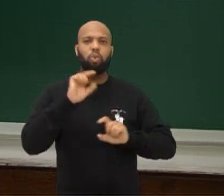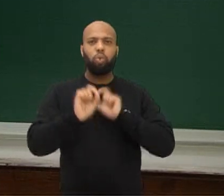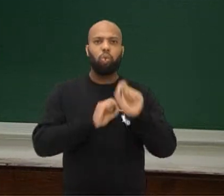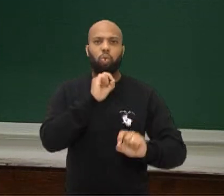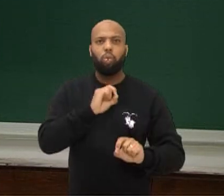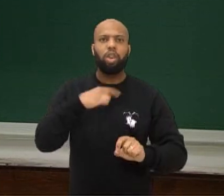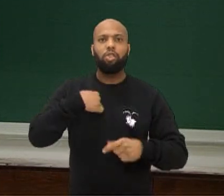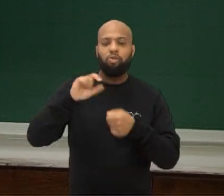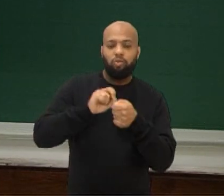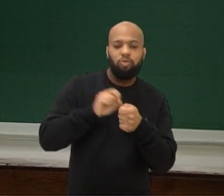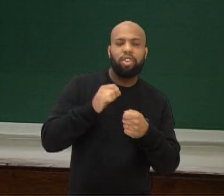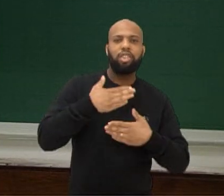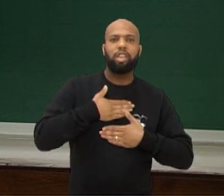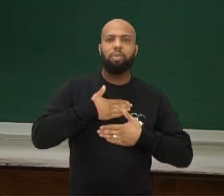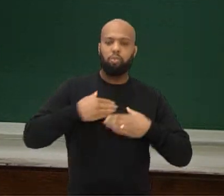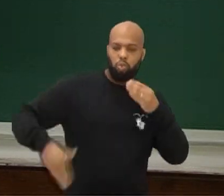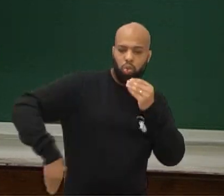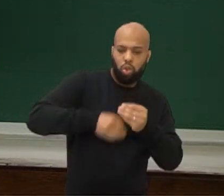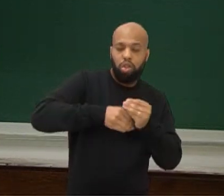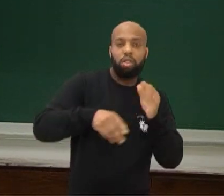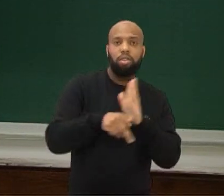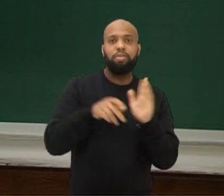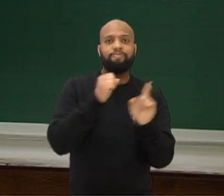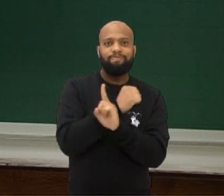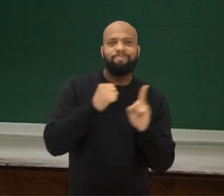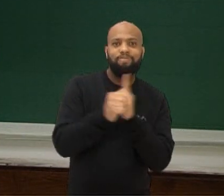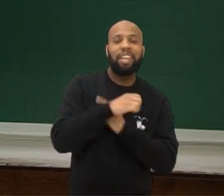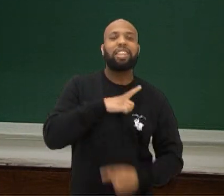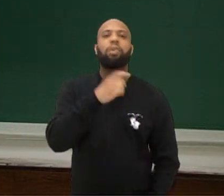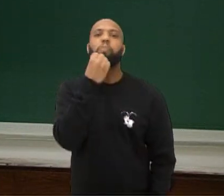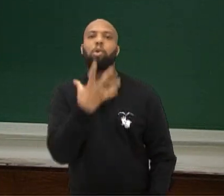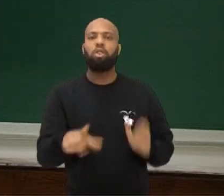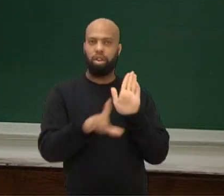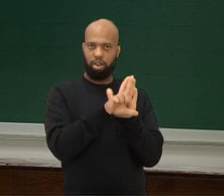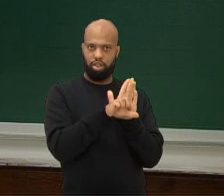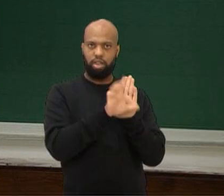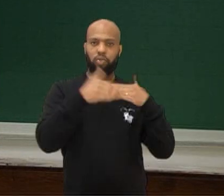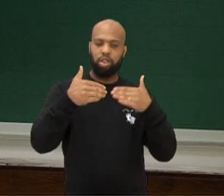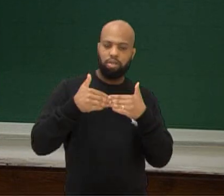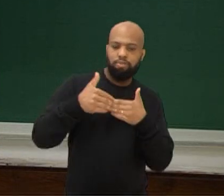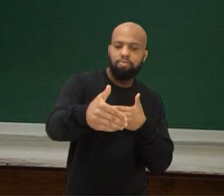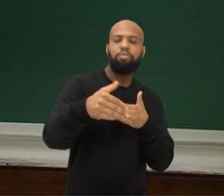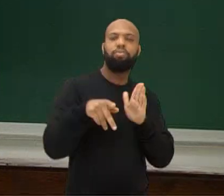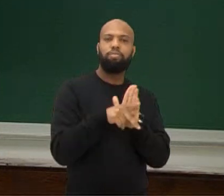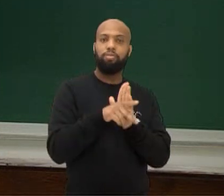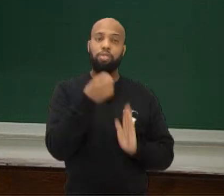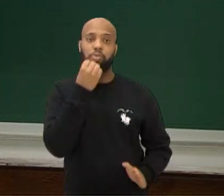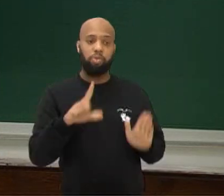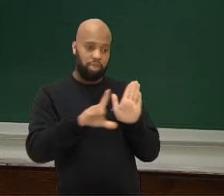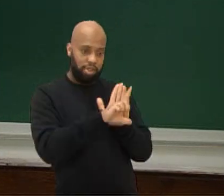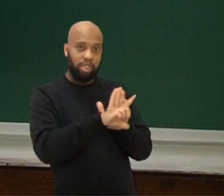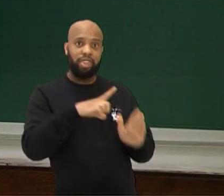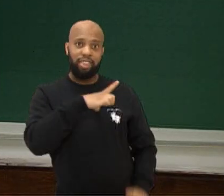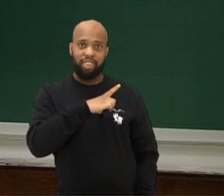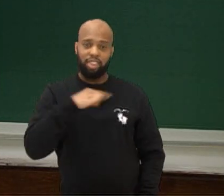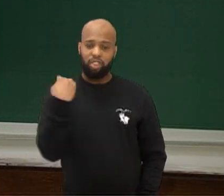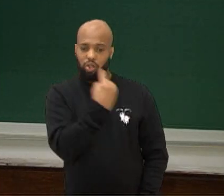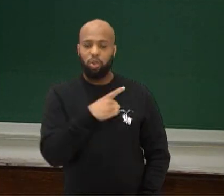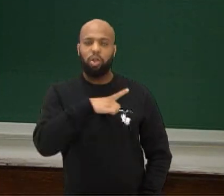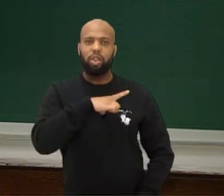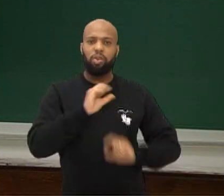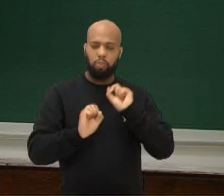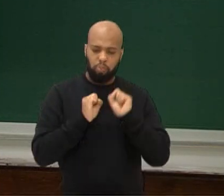minha contribuição para que a sociedade tenha boas leis. E aí, através dessas boas leis, nós vamos